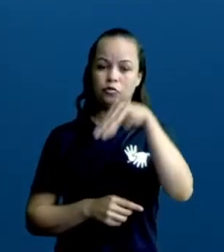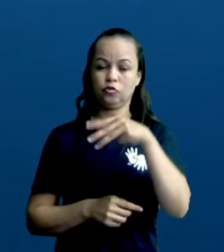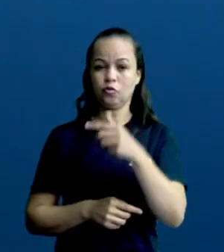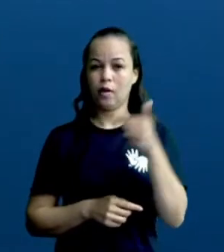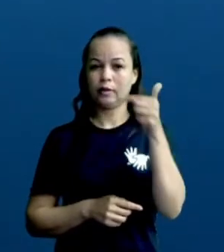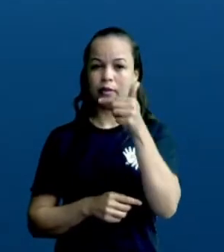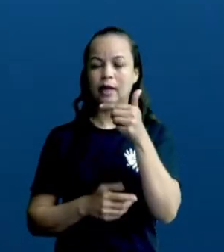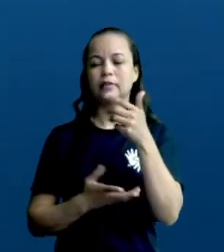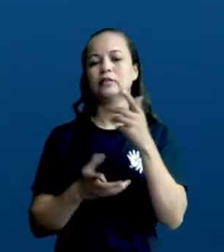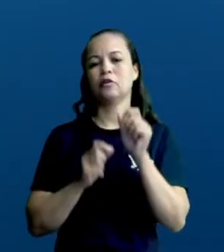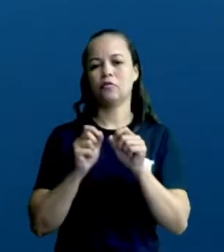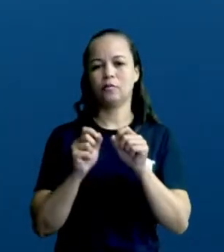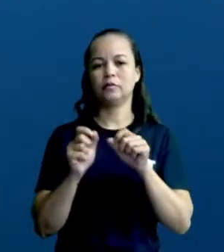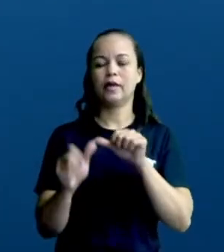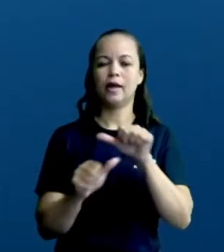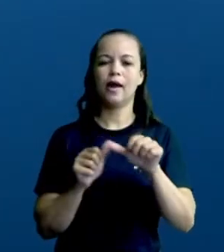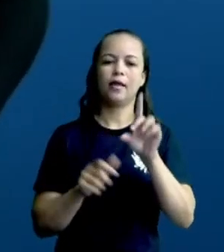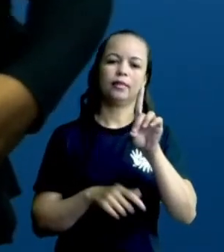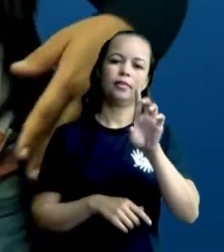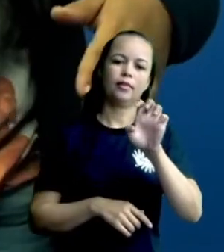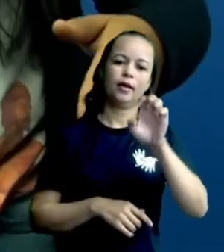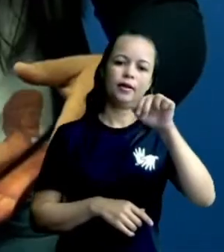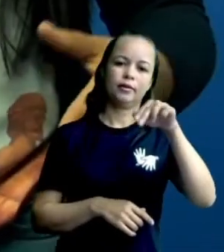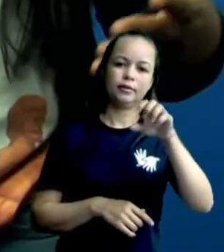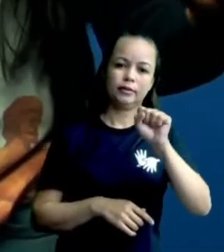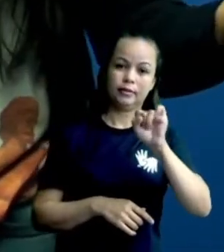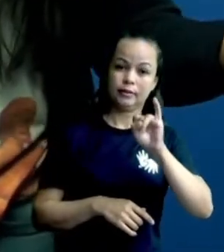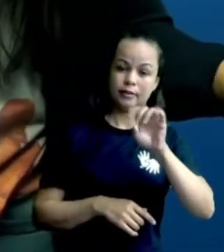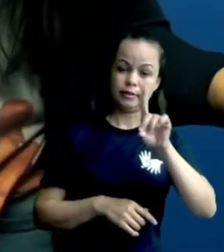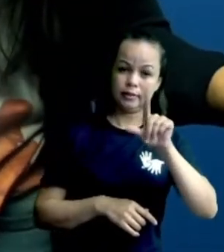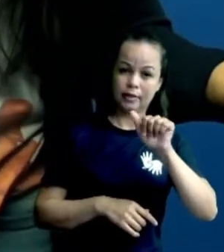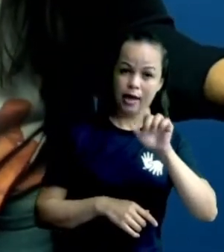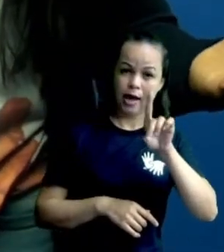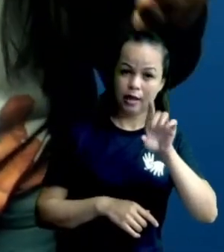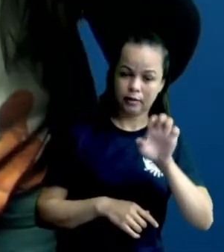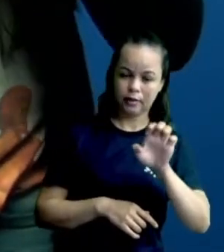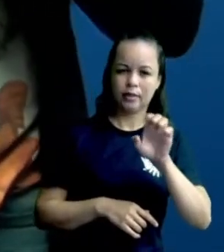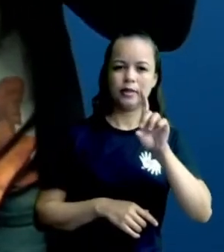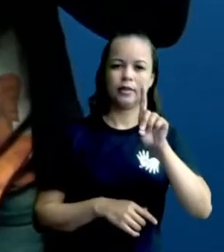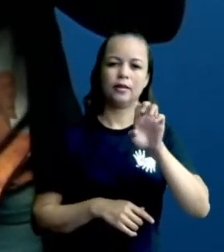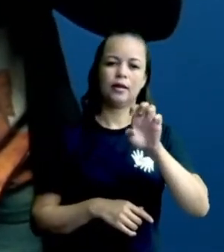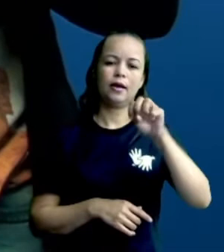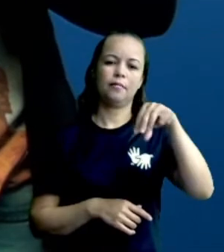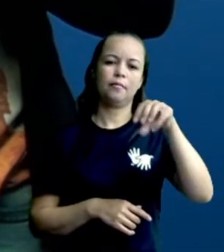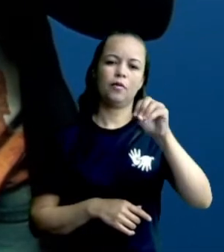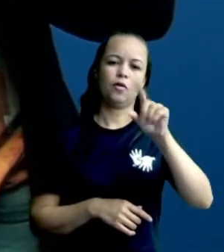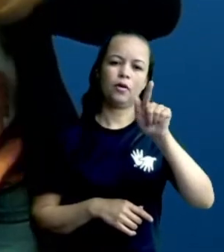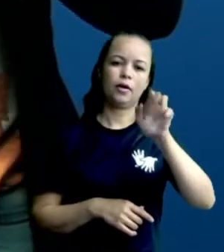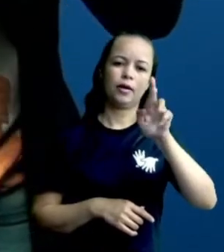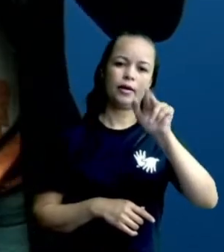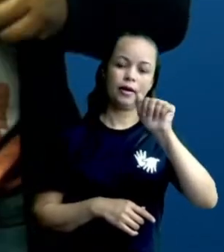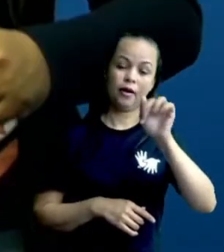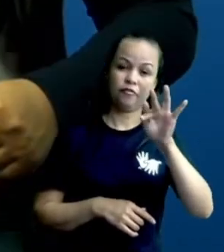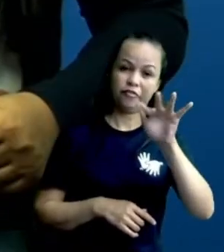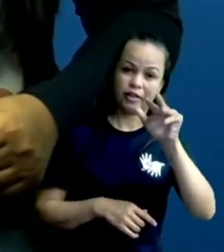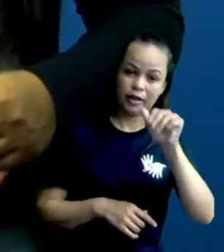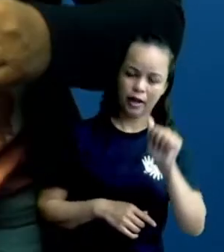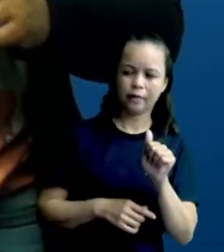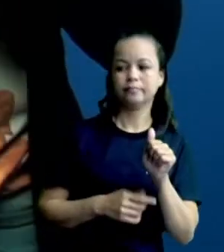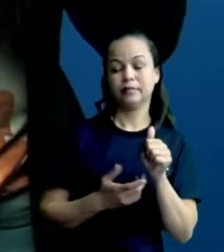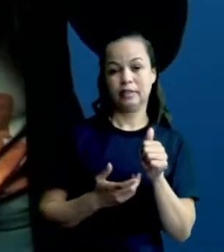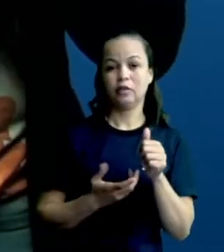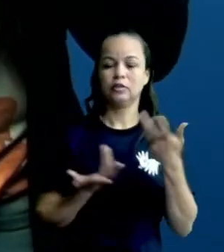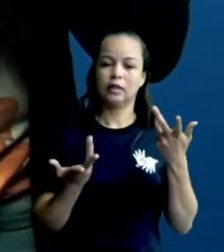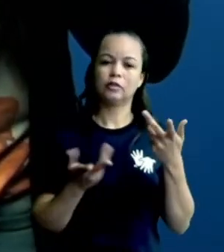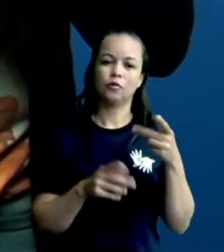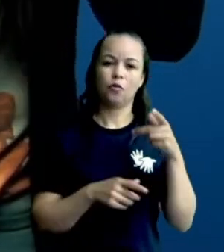densidade demográfica, tá certo? Lembrando, se estamos lidando com habitantes e estamos lidando com quilômetros, nossa densidade